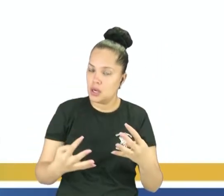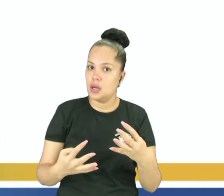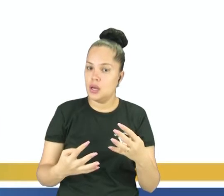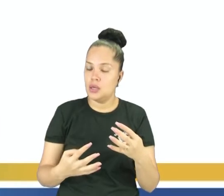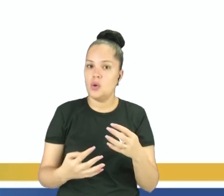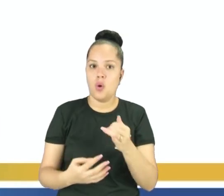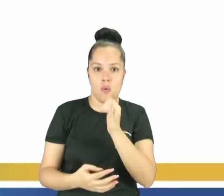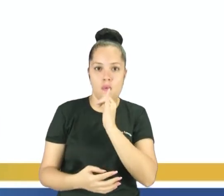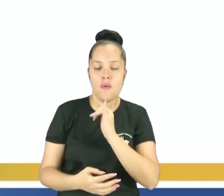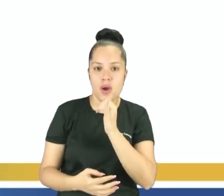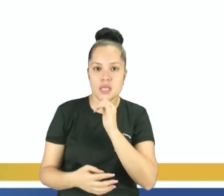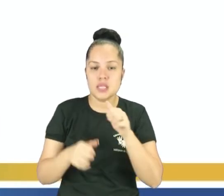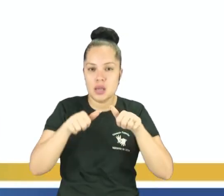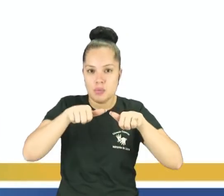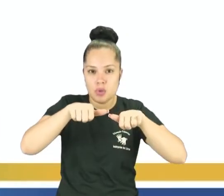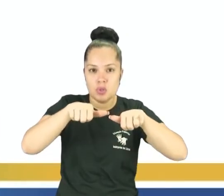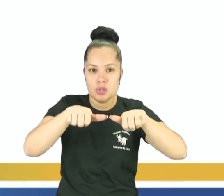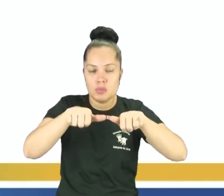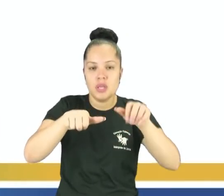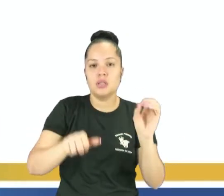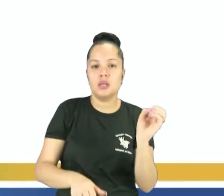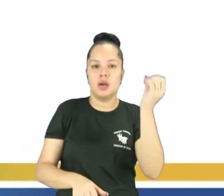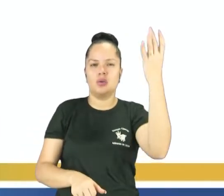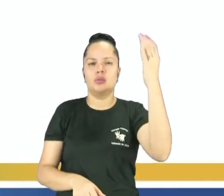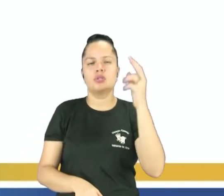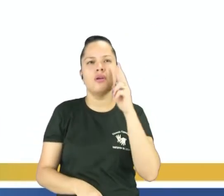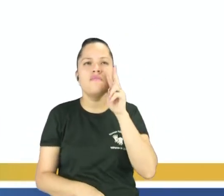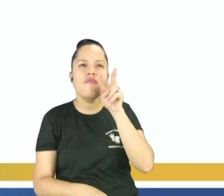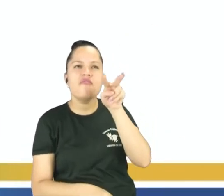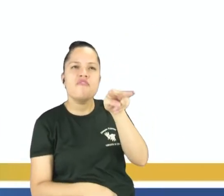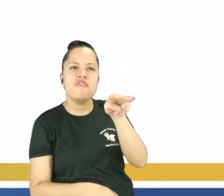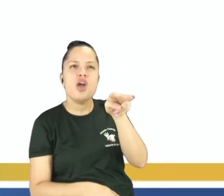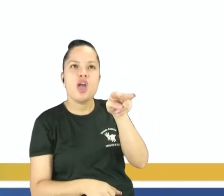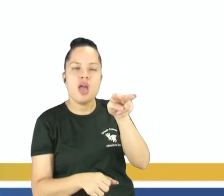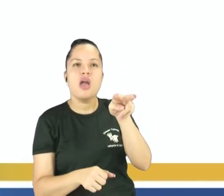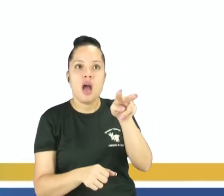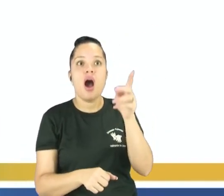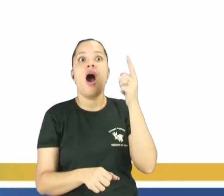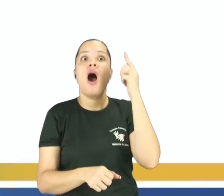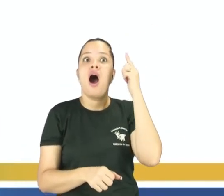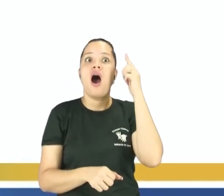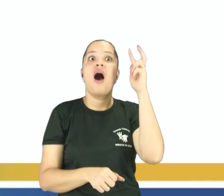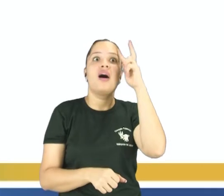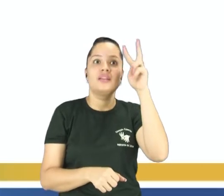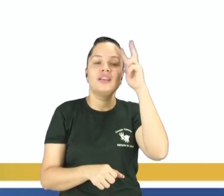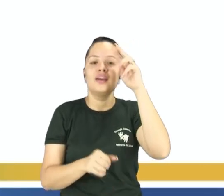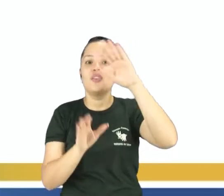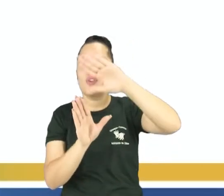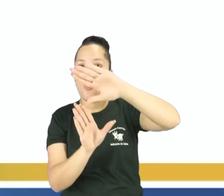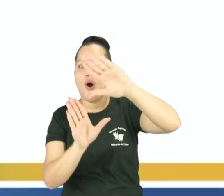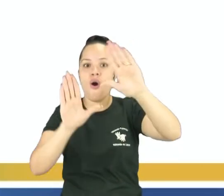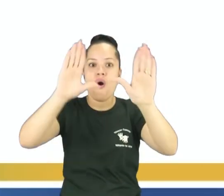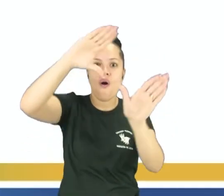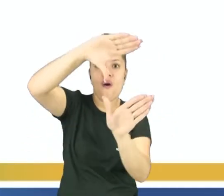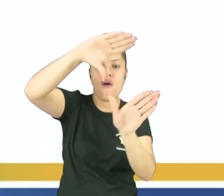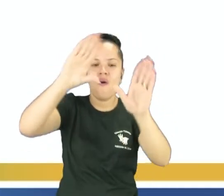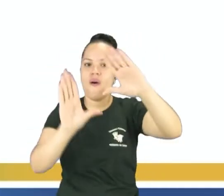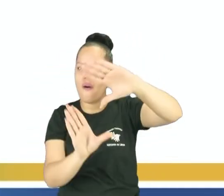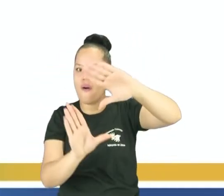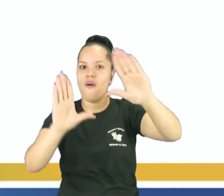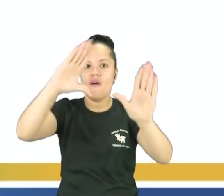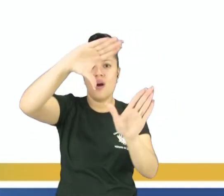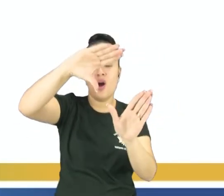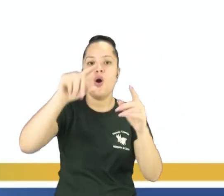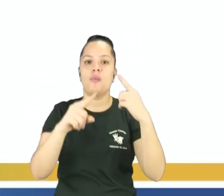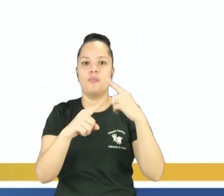está acontecendo. Então você olha para essa imagem aí, você já sabe que é uma rotação, porque literalmente você enxerga, né, o